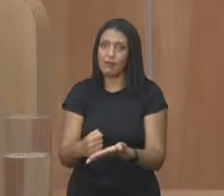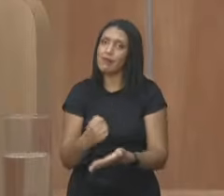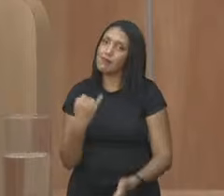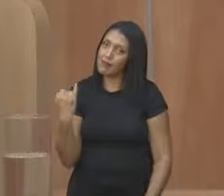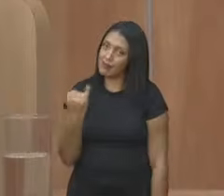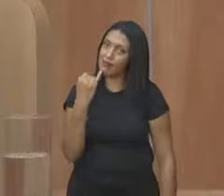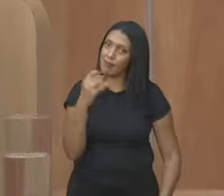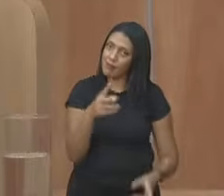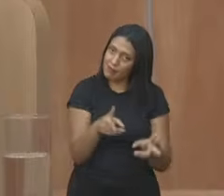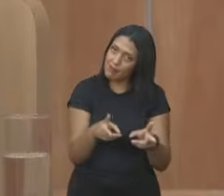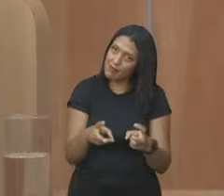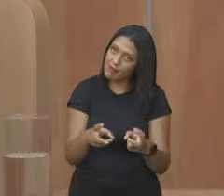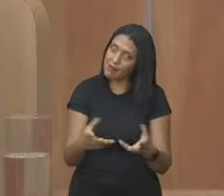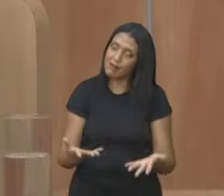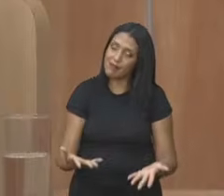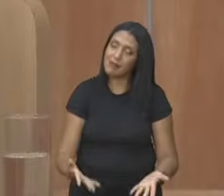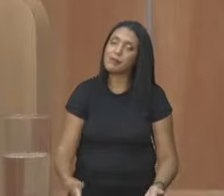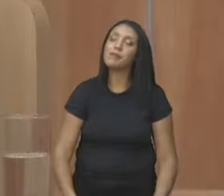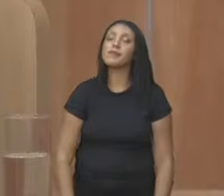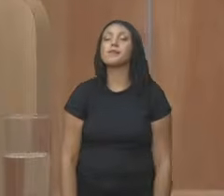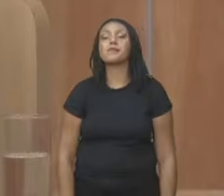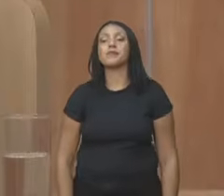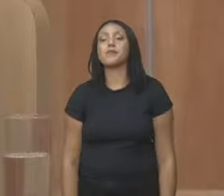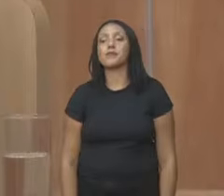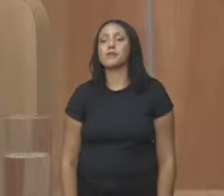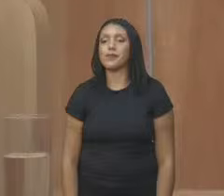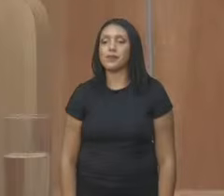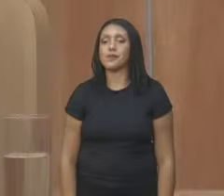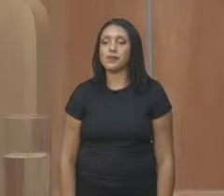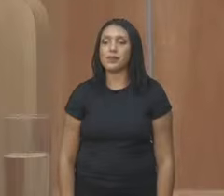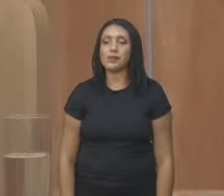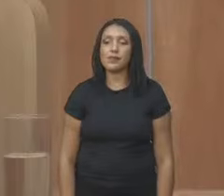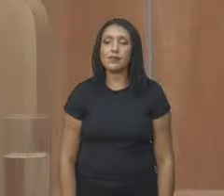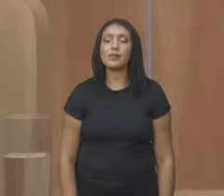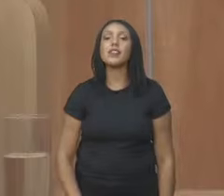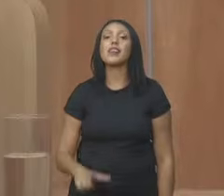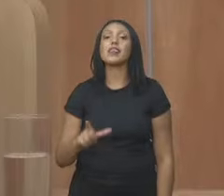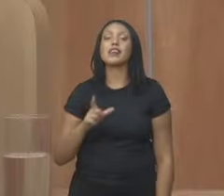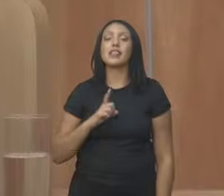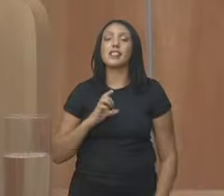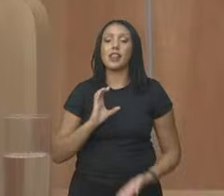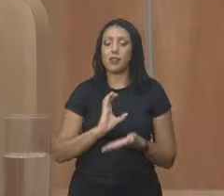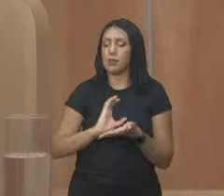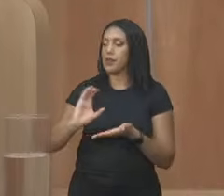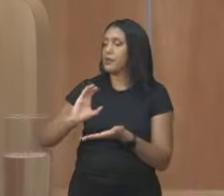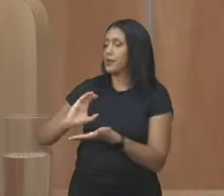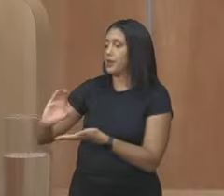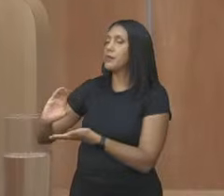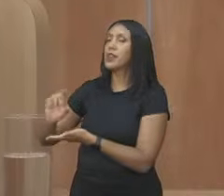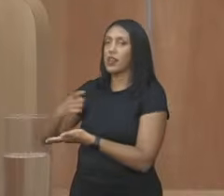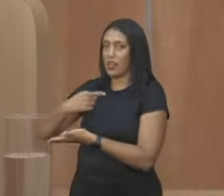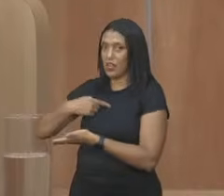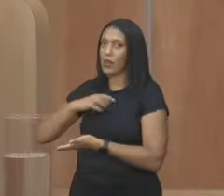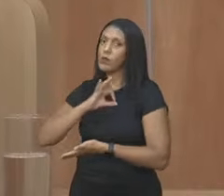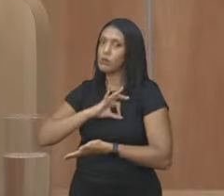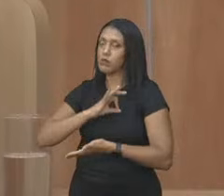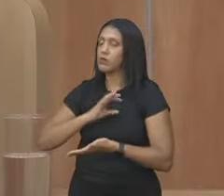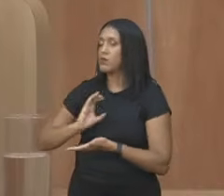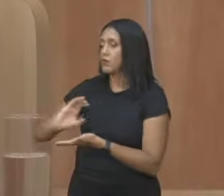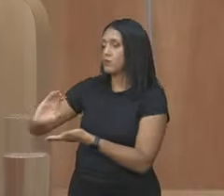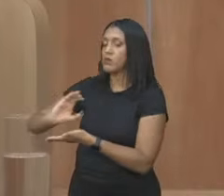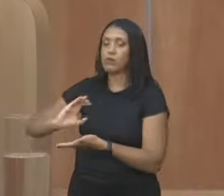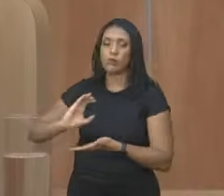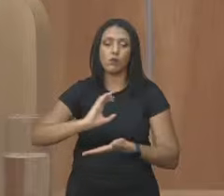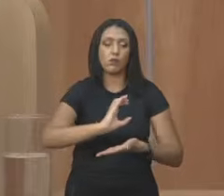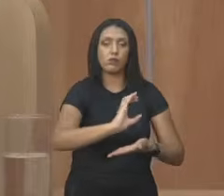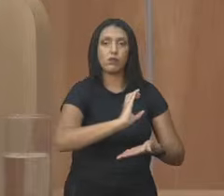que dar dinheiro para as entidades. Não é isso. Tem sim emenda impositiva, eu faço questão de mandar. Inclusive mandei para o CAPES,